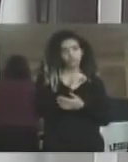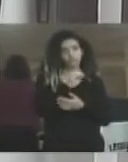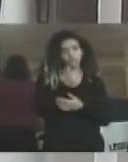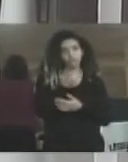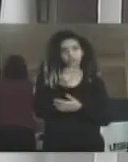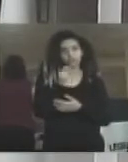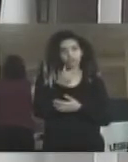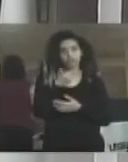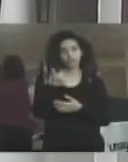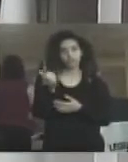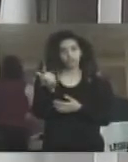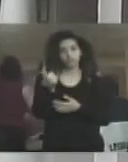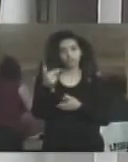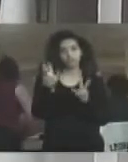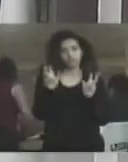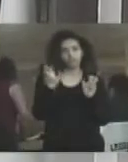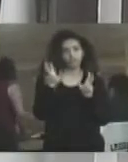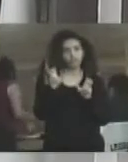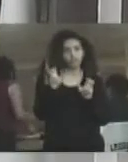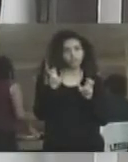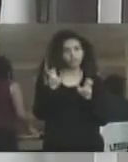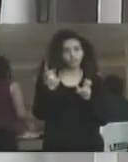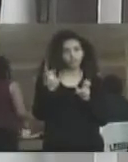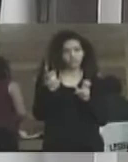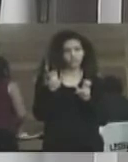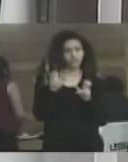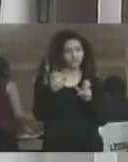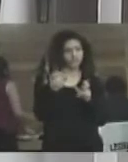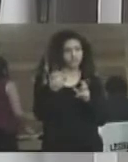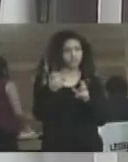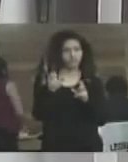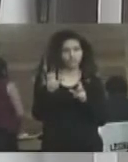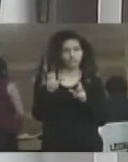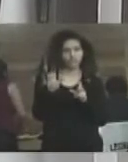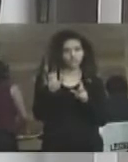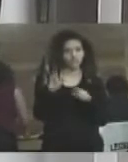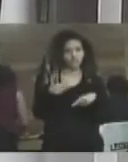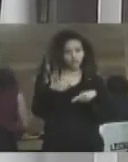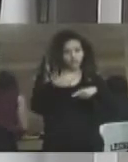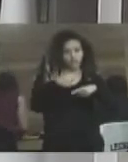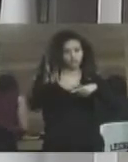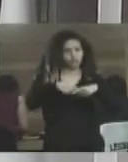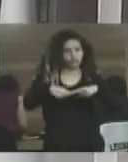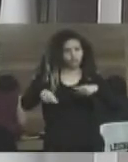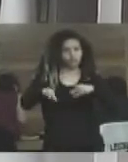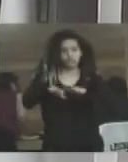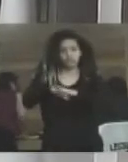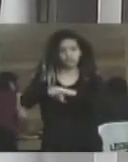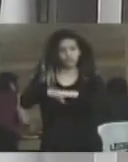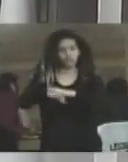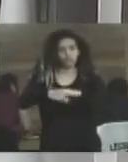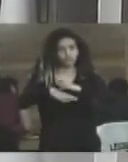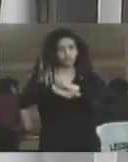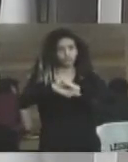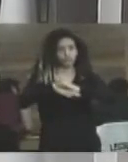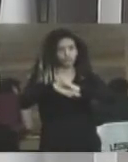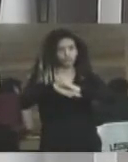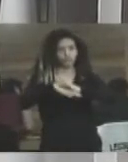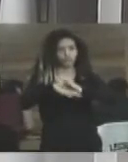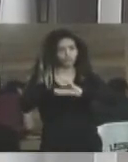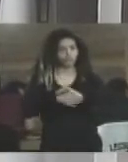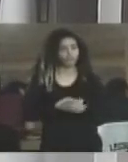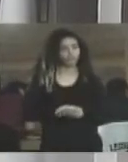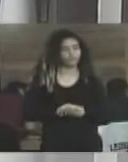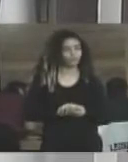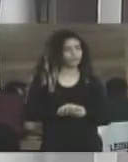01021, sobre a pomada Elidel, que trata da dermatite atópica, né? E